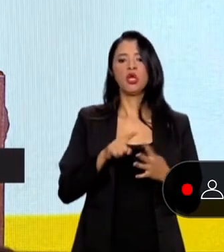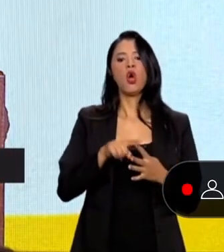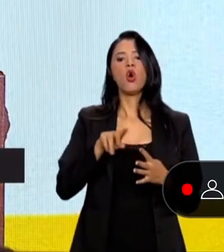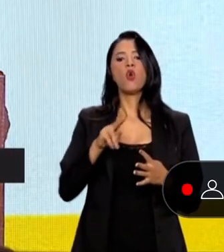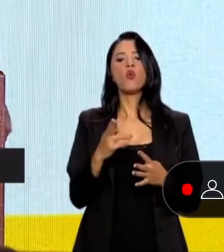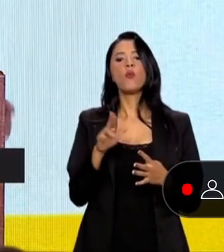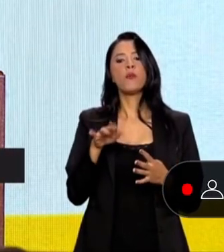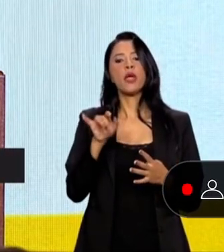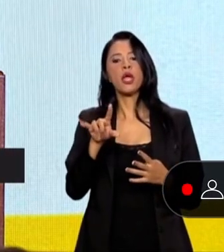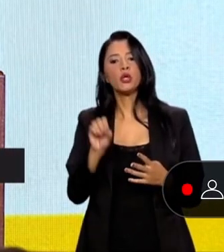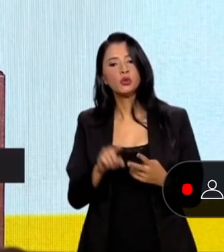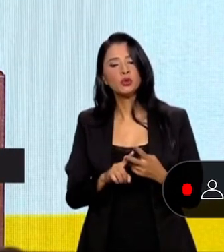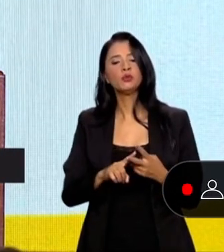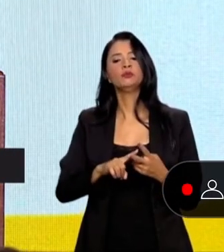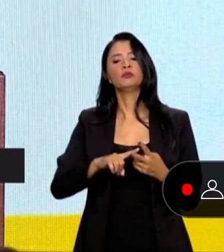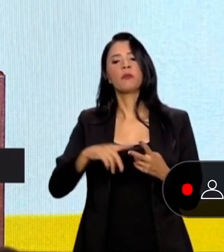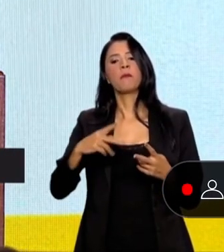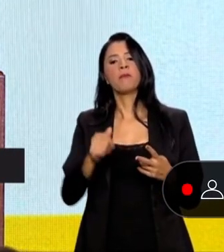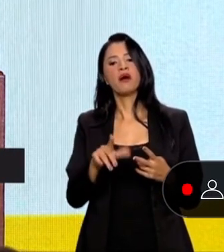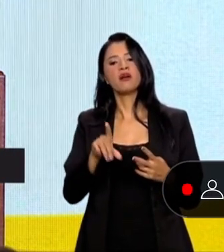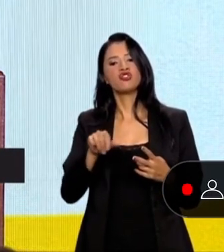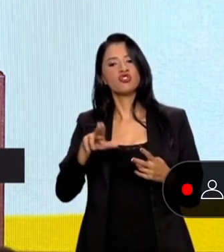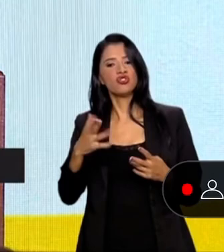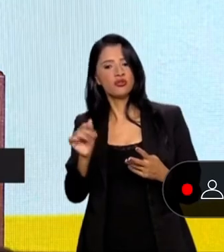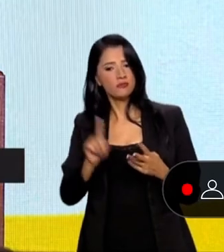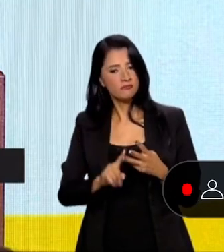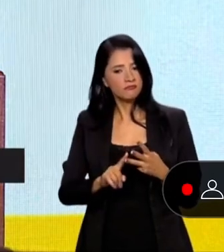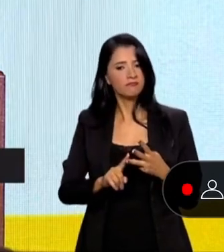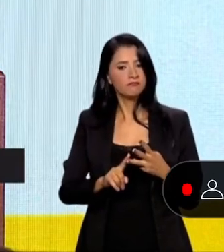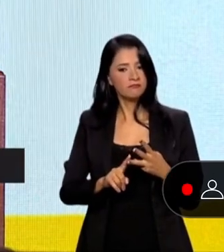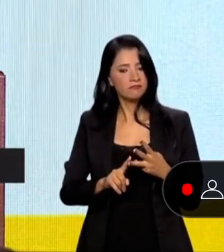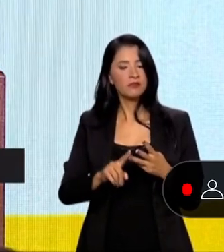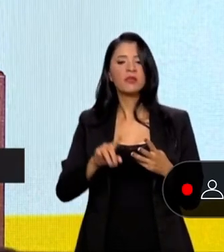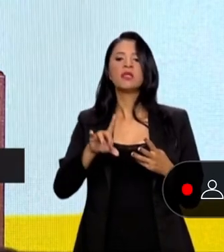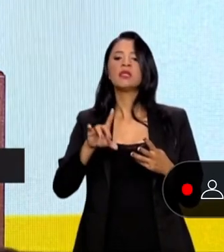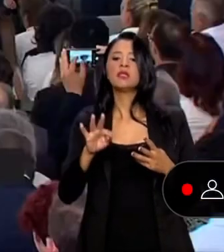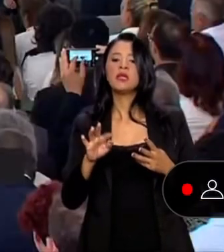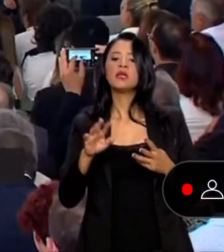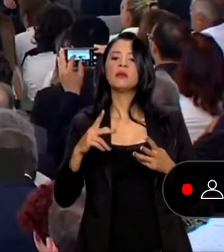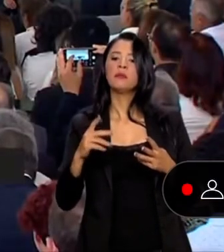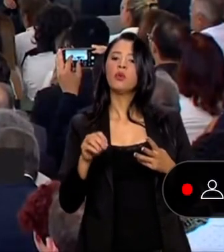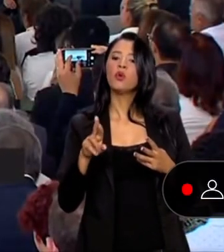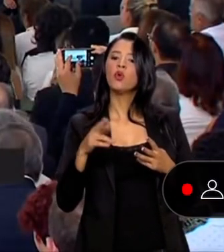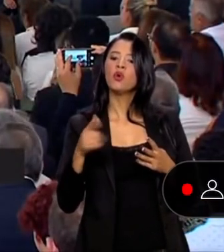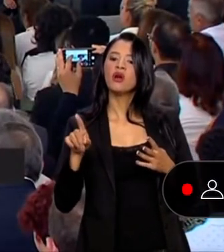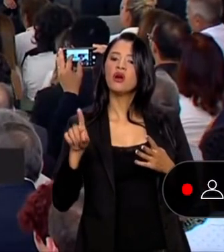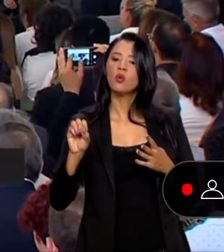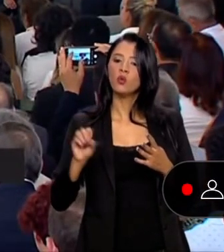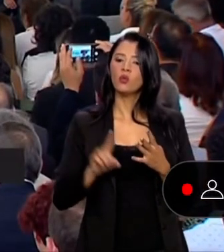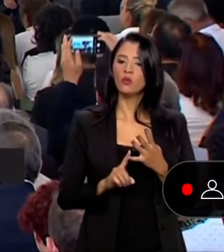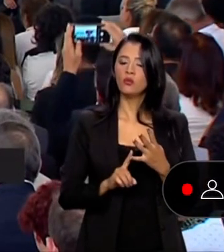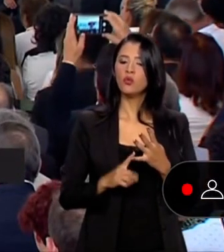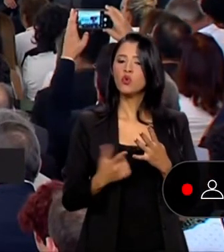Costa, eu tinha Padilha, eu tinha Temporão e tinha